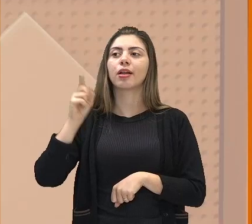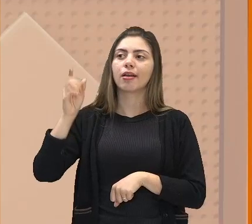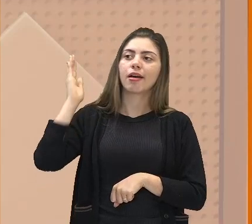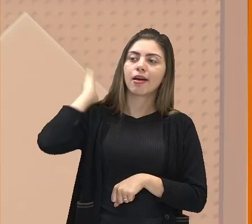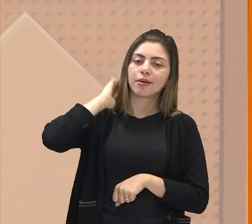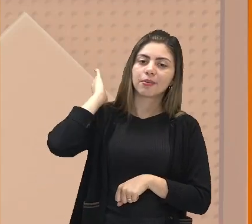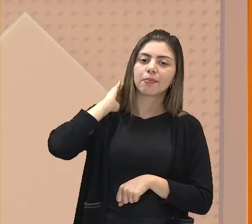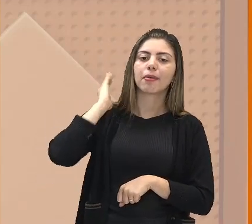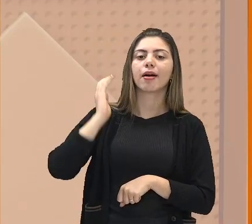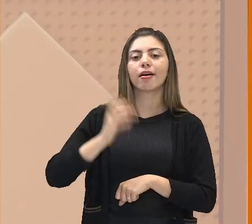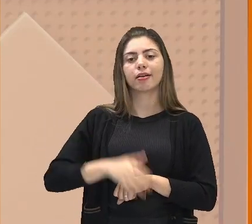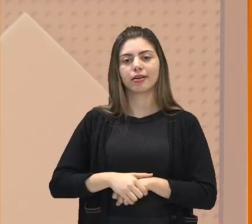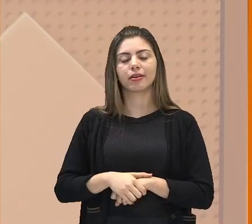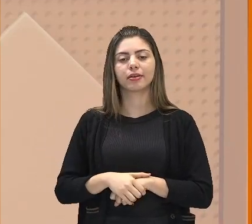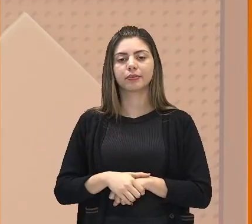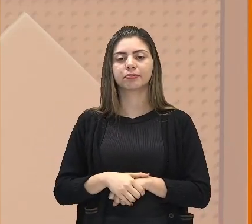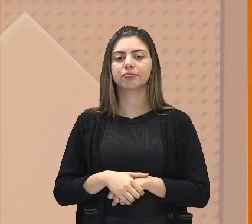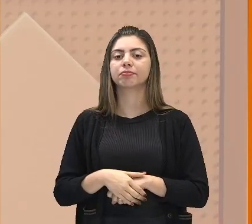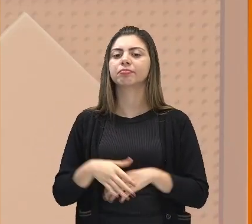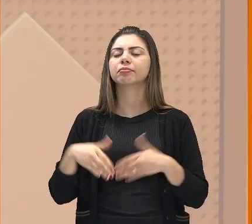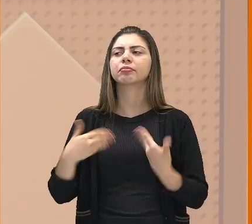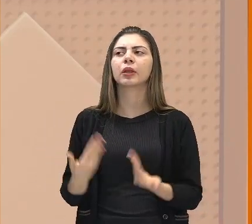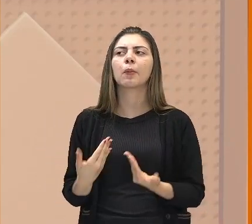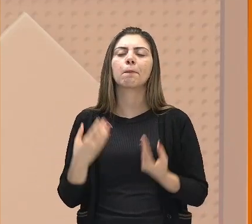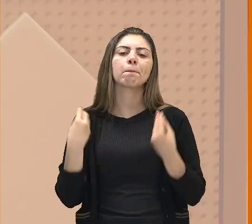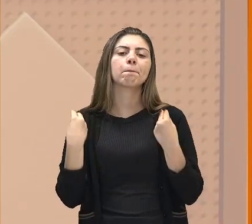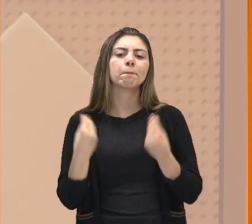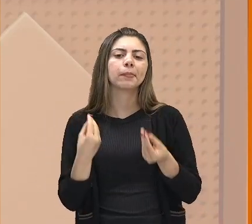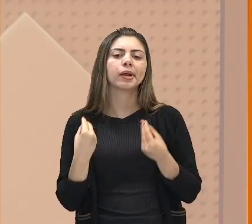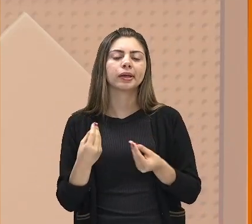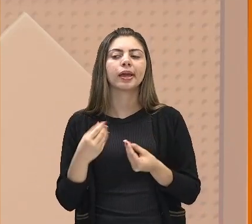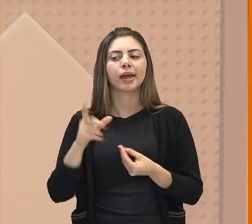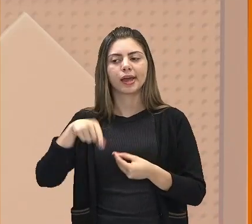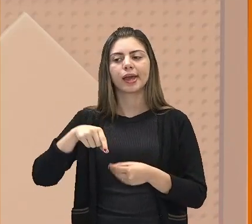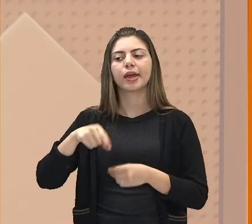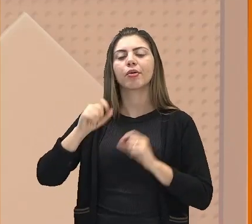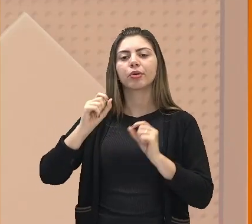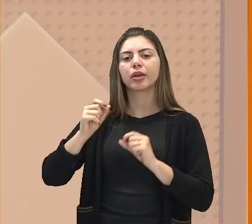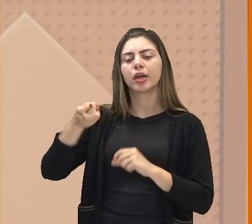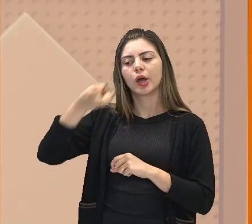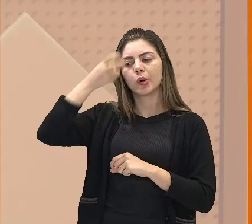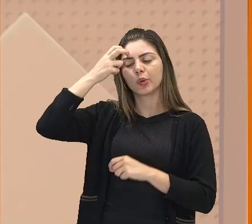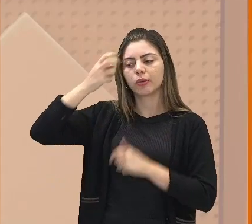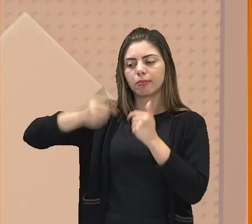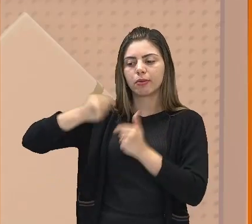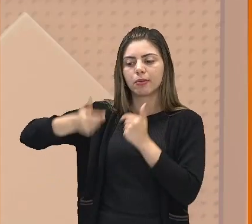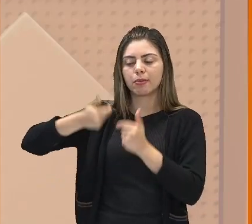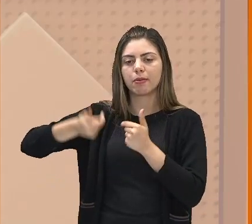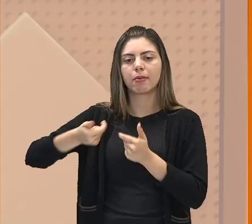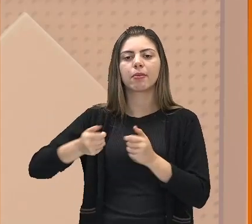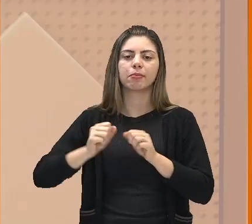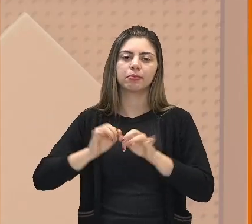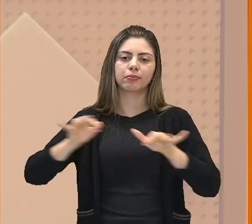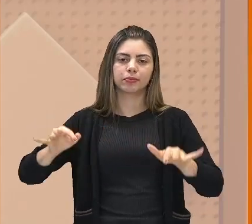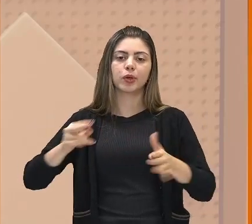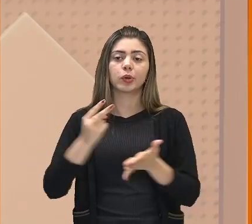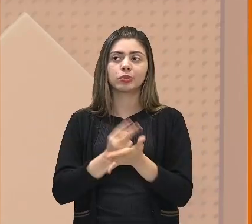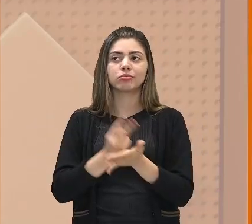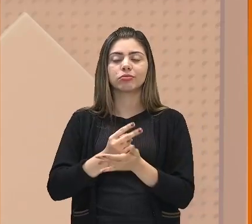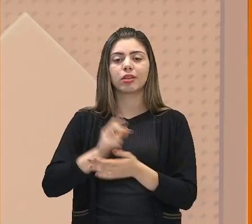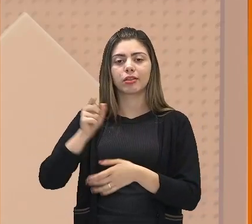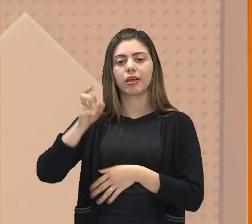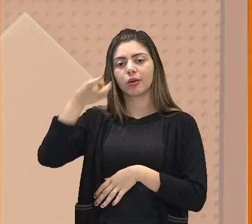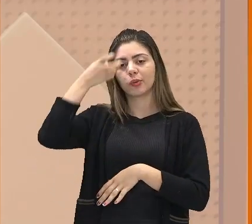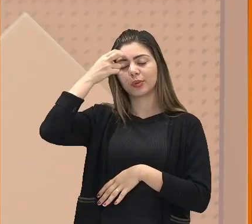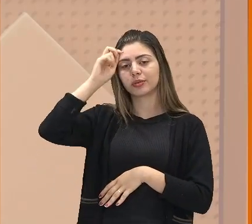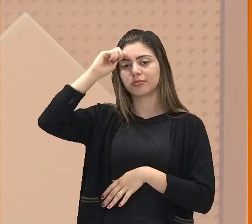tem quilombo, que é justamente para manter ali a tradição da cultura africana, certo? E na